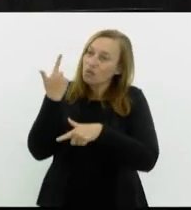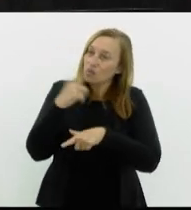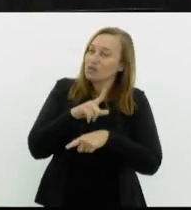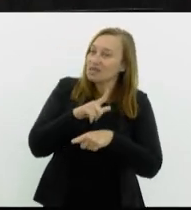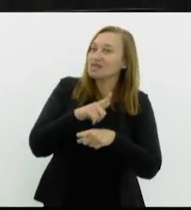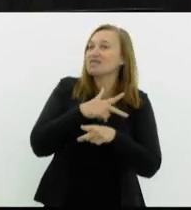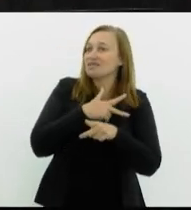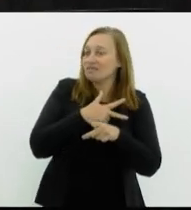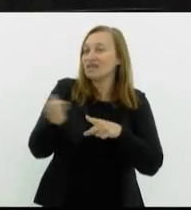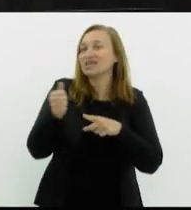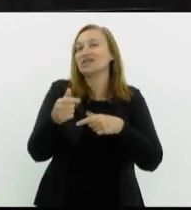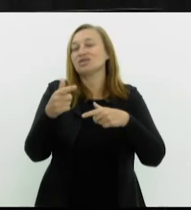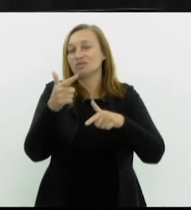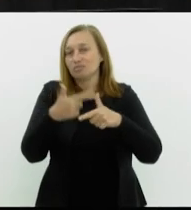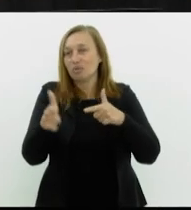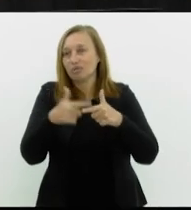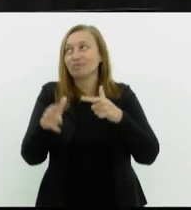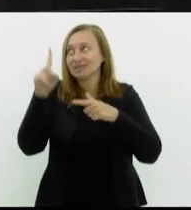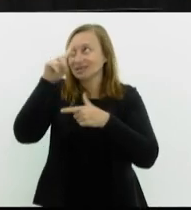esses problemas, se Deus quiser.